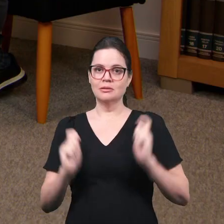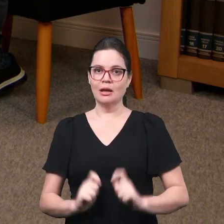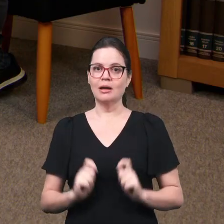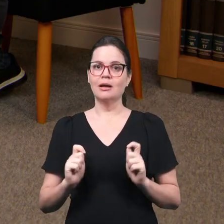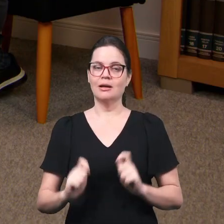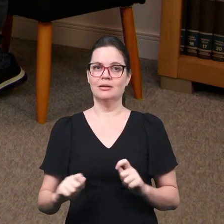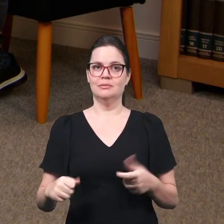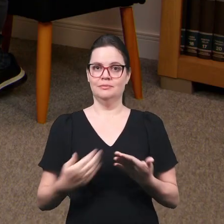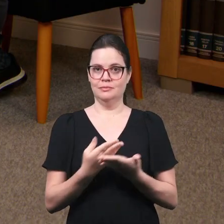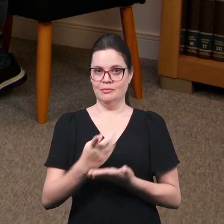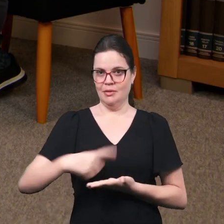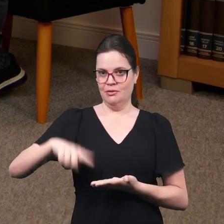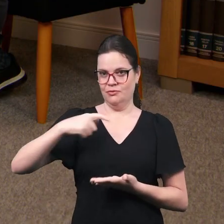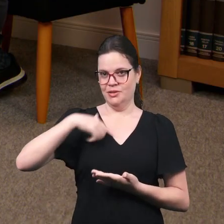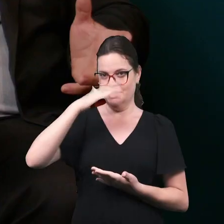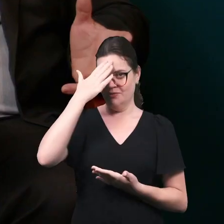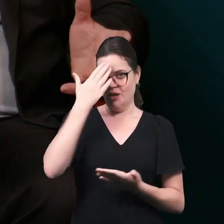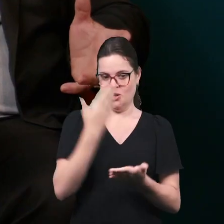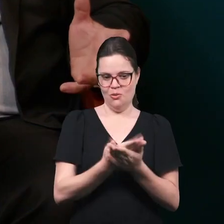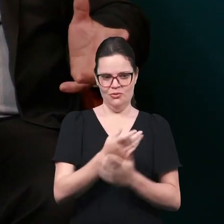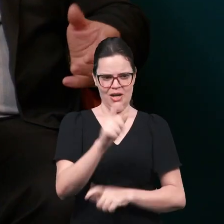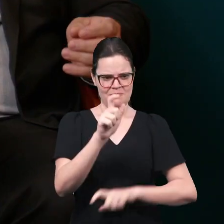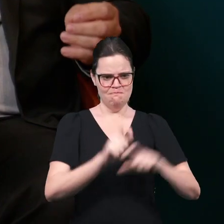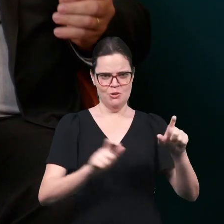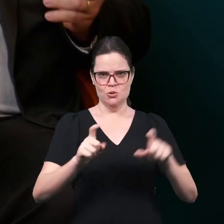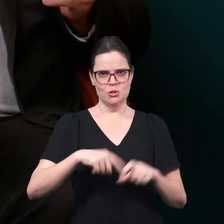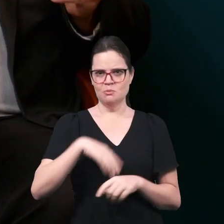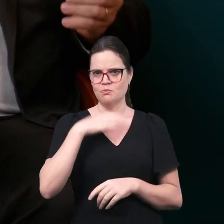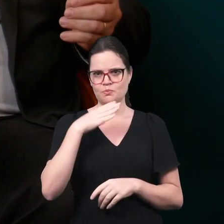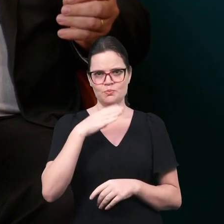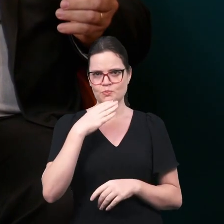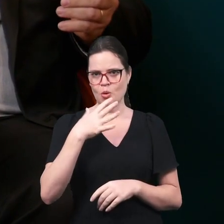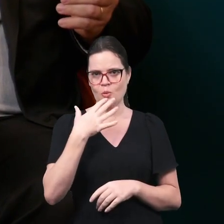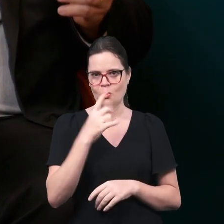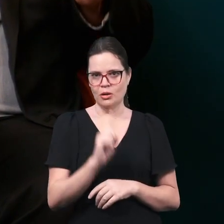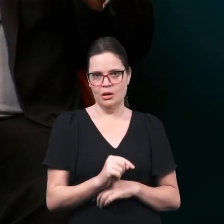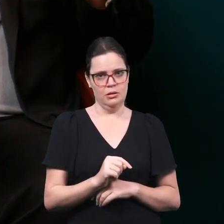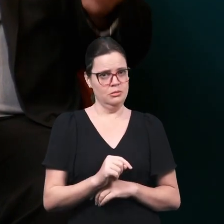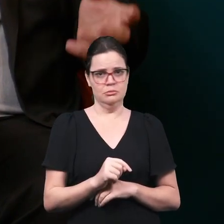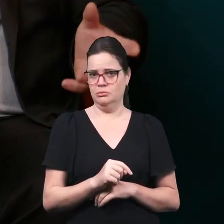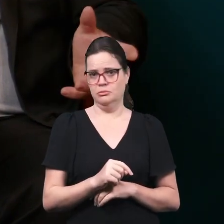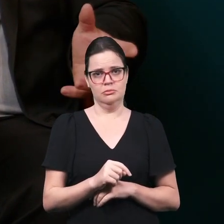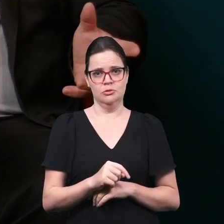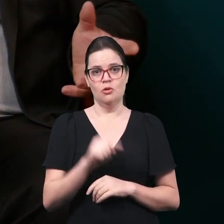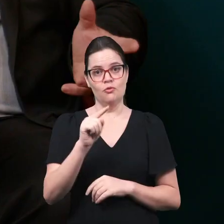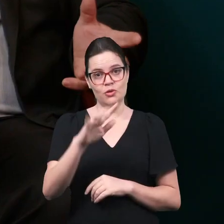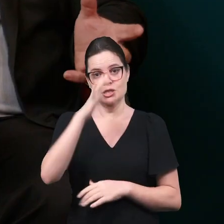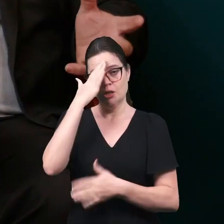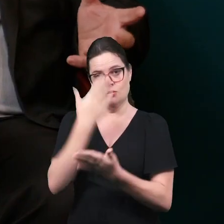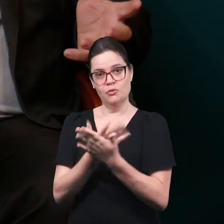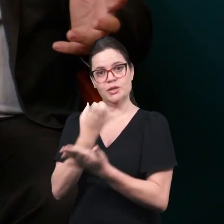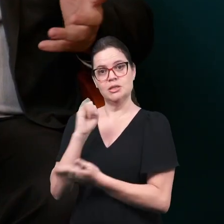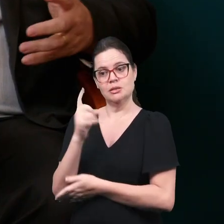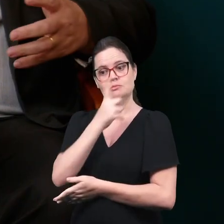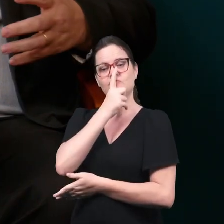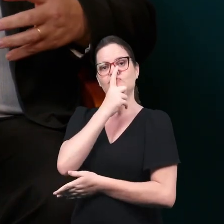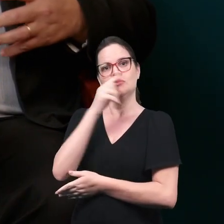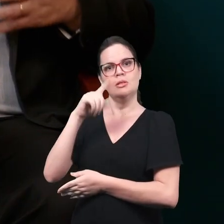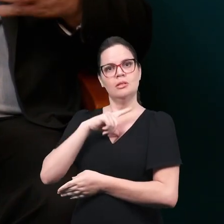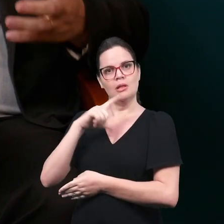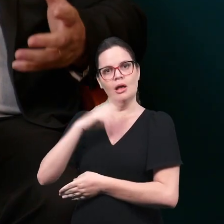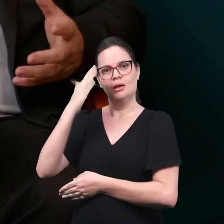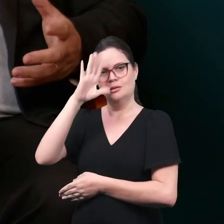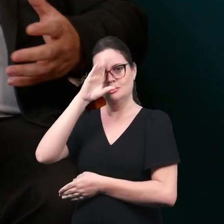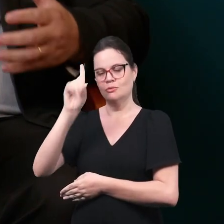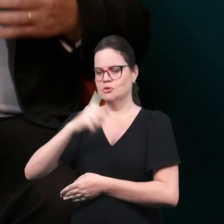não confie em quem você não conhece. Você só confia em quem você tem intimidade. Então, nós